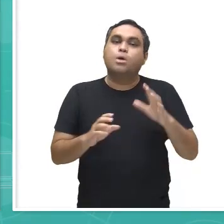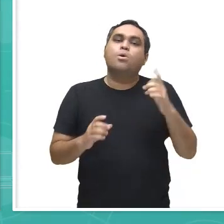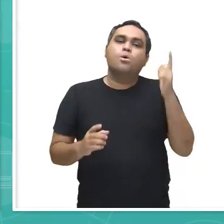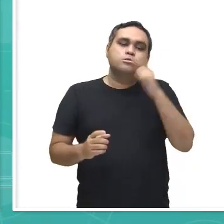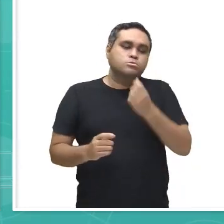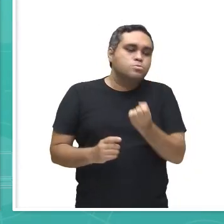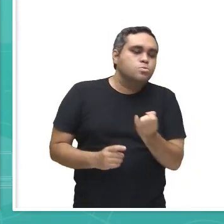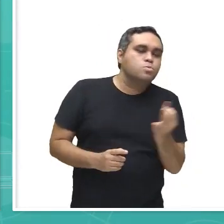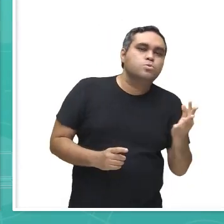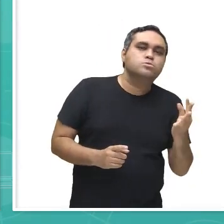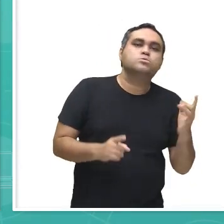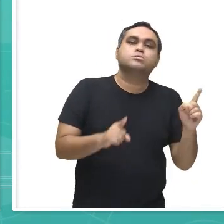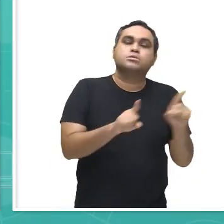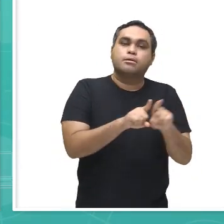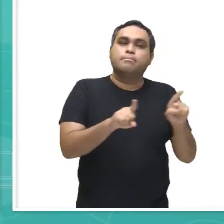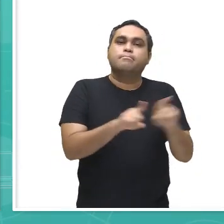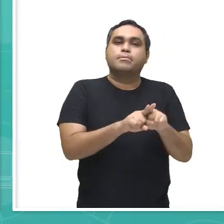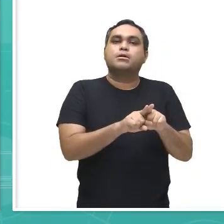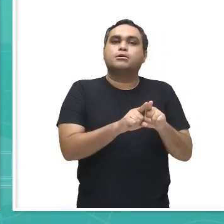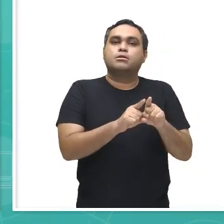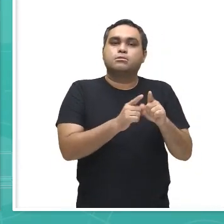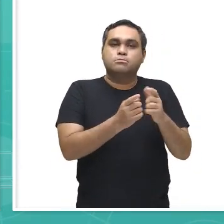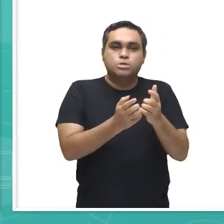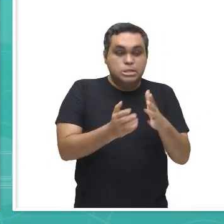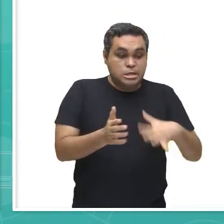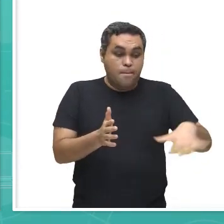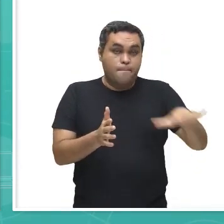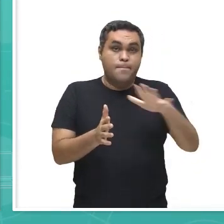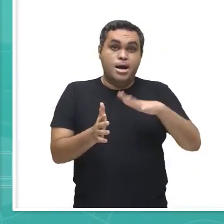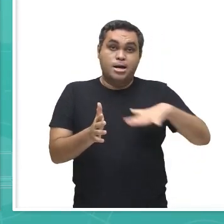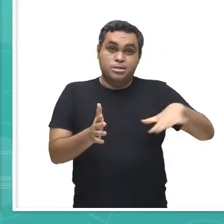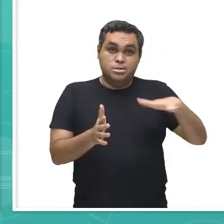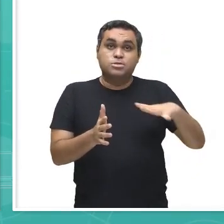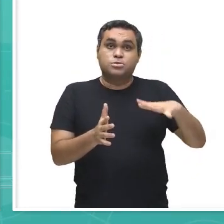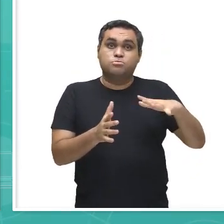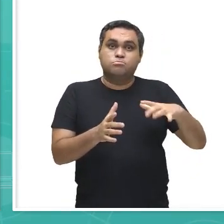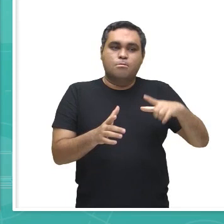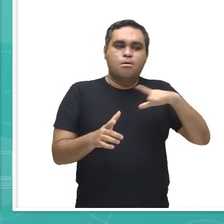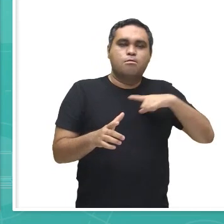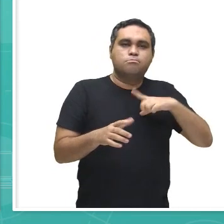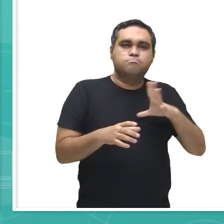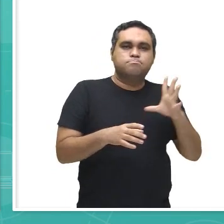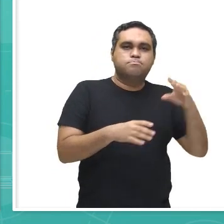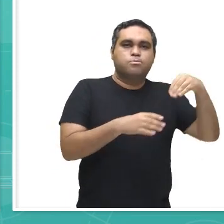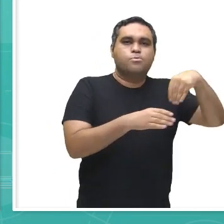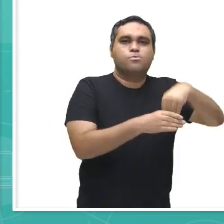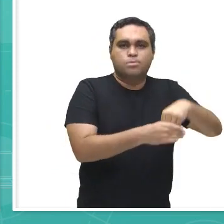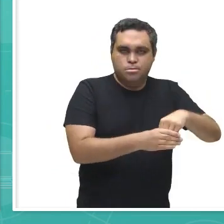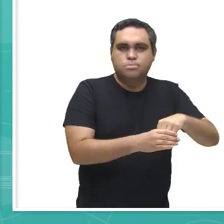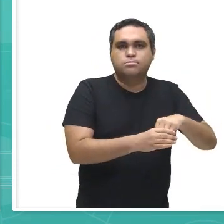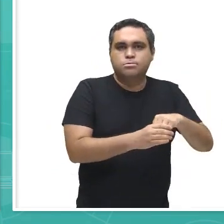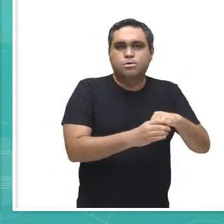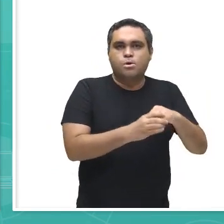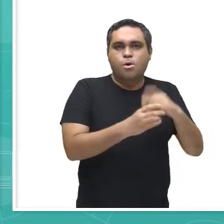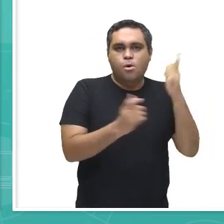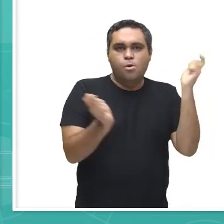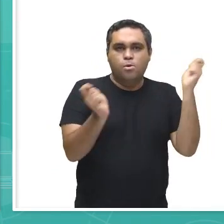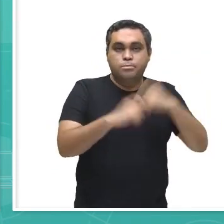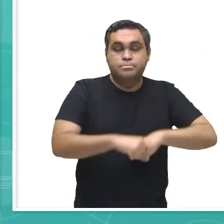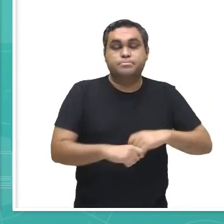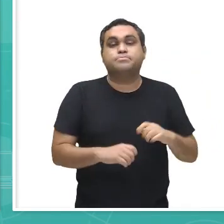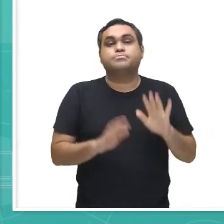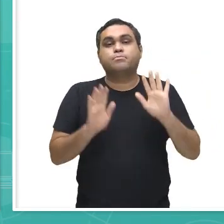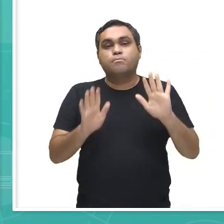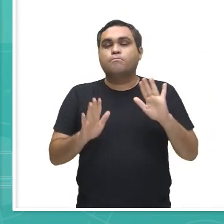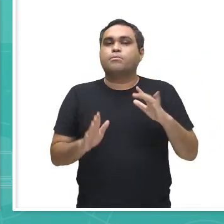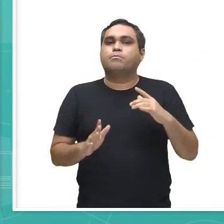e ele vai ocupar um determinado espaço, ok? E aí, para a gente relacionar ali ainda a definição de